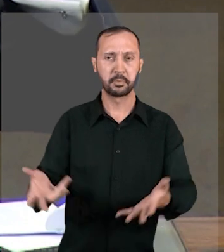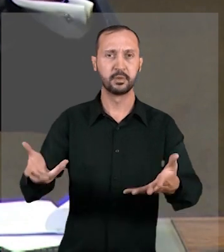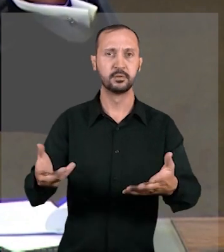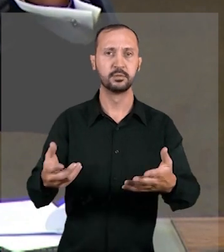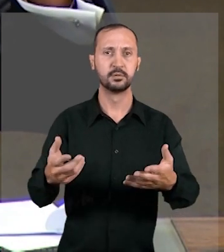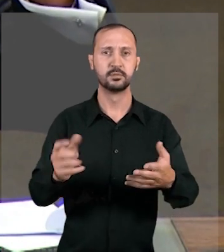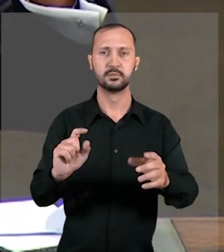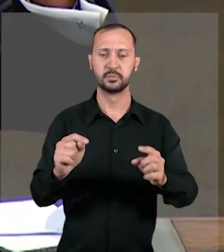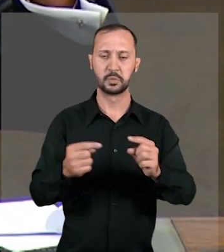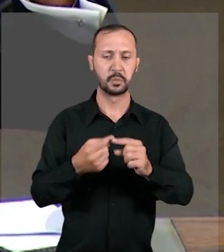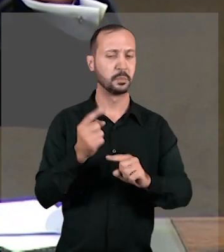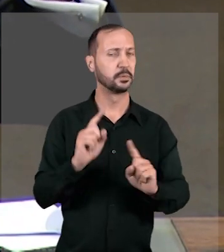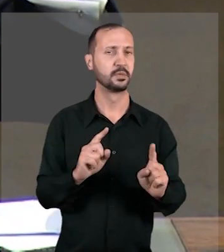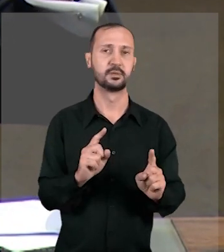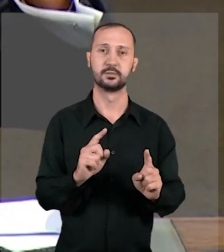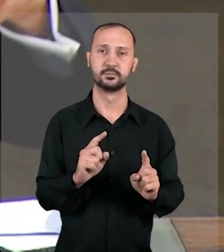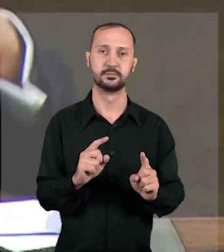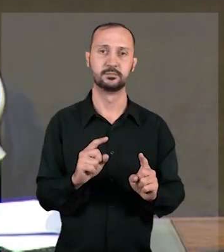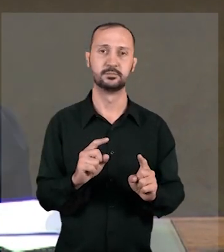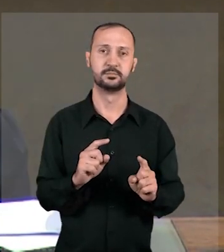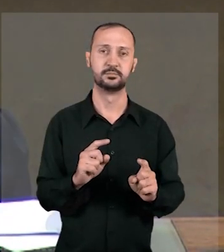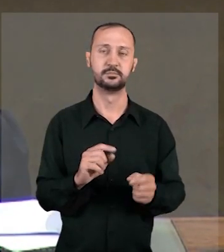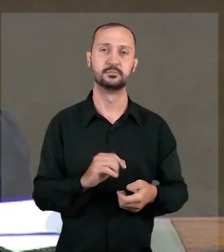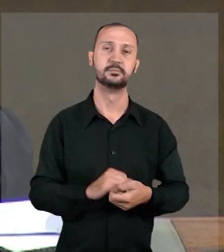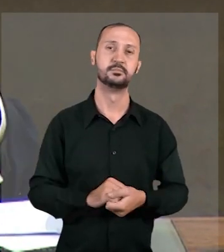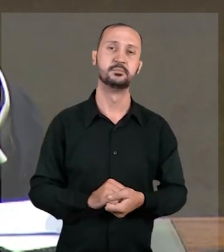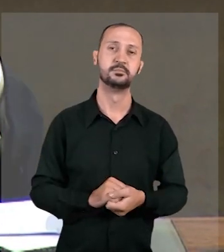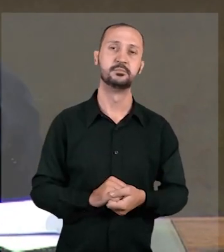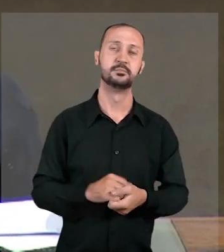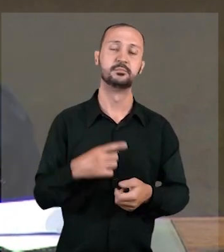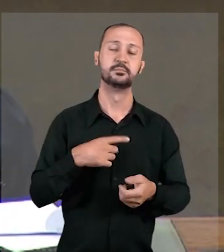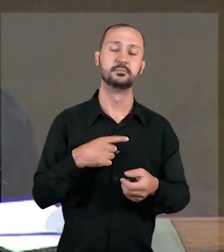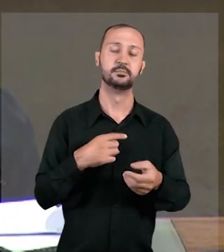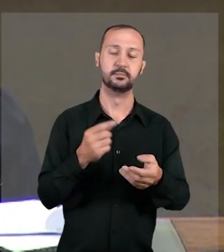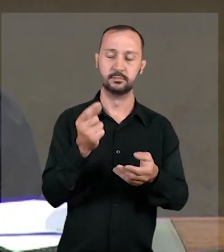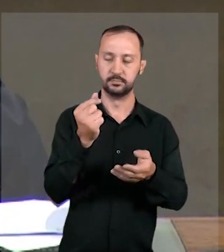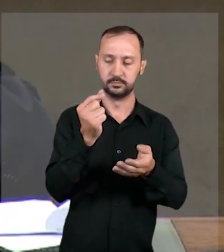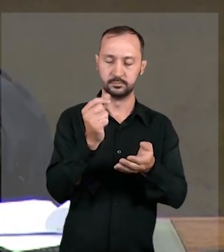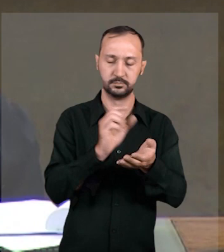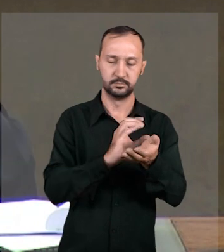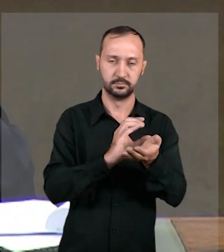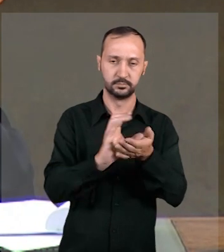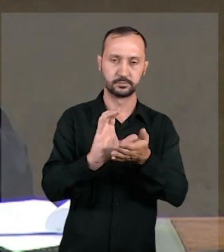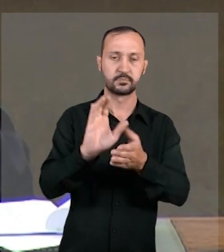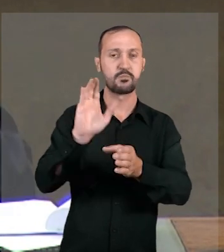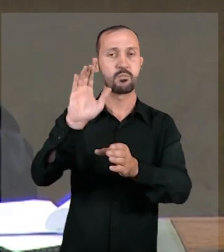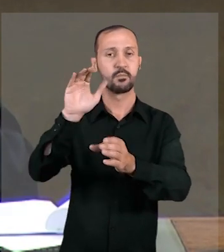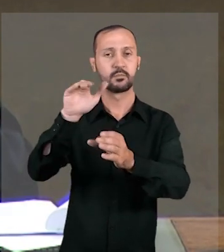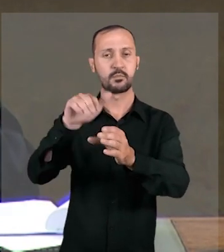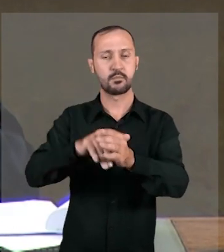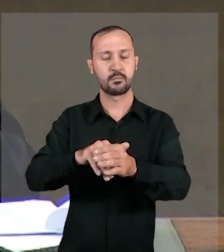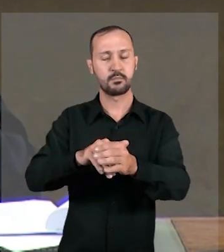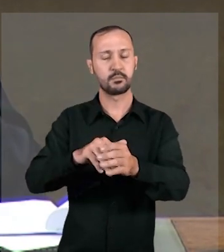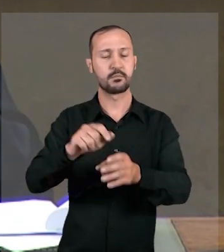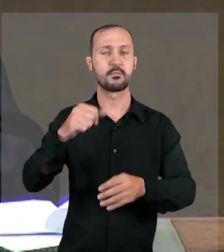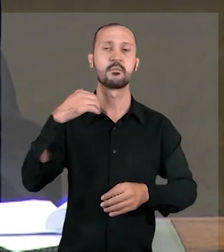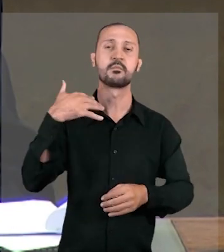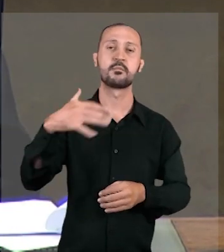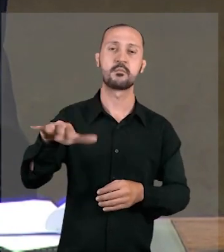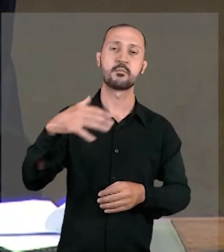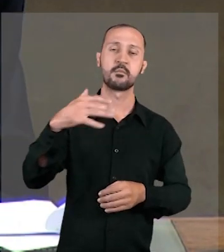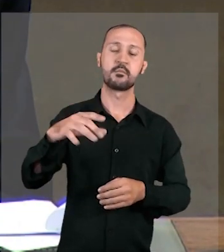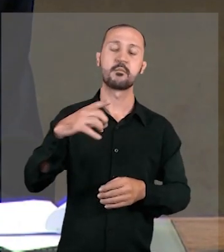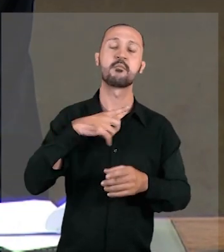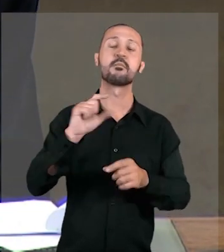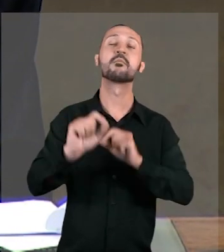que a conta não fecha. E não por acaso o financiamento eleitoral dessas eleições de alto custo está